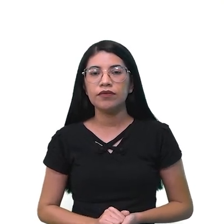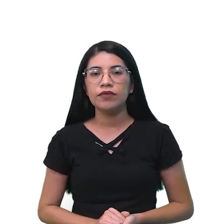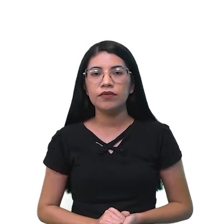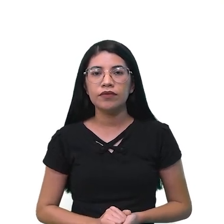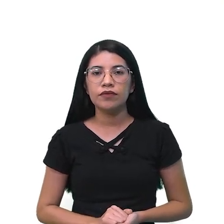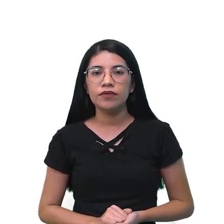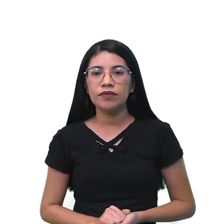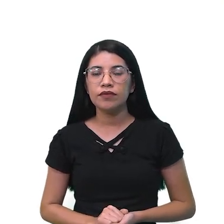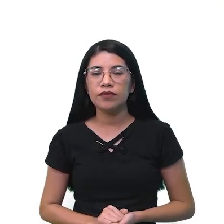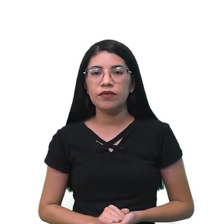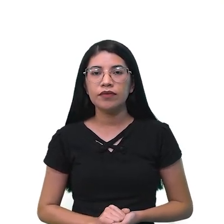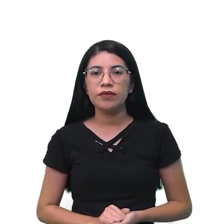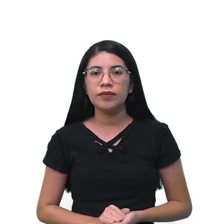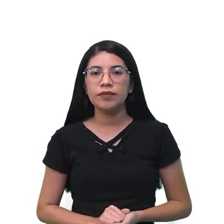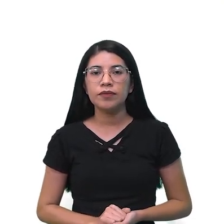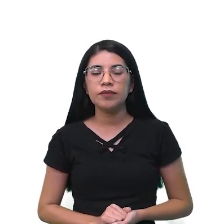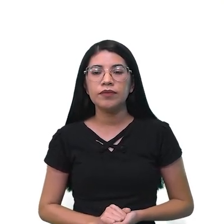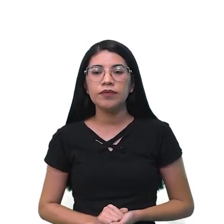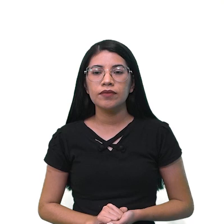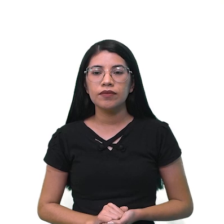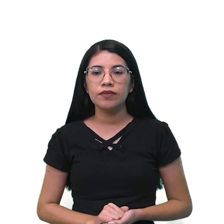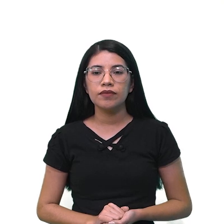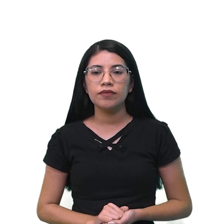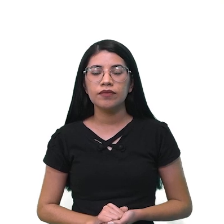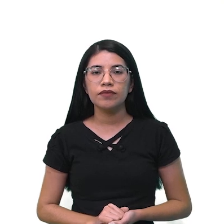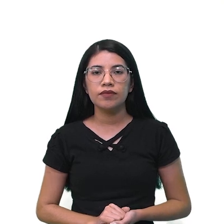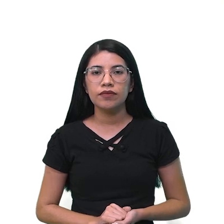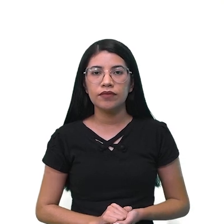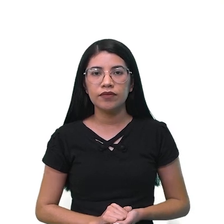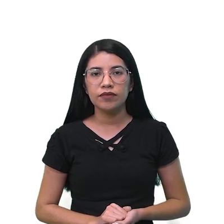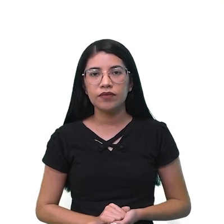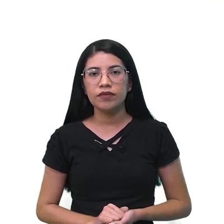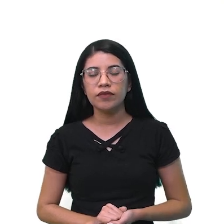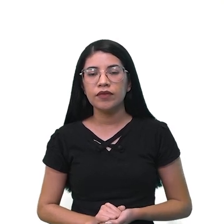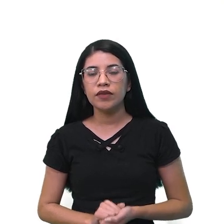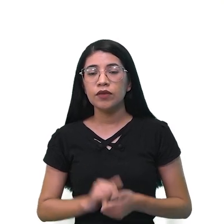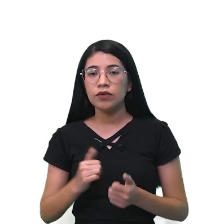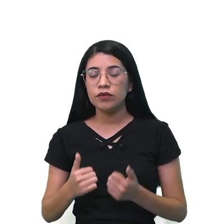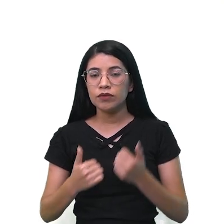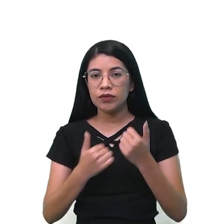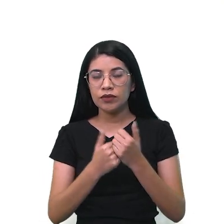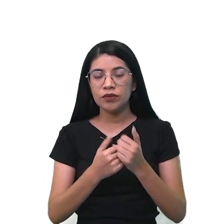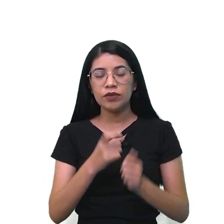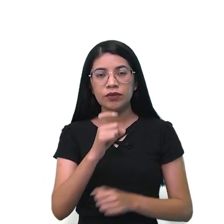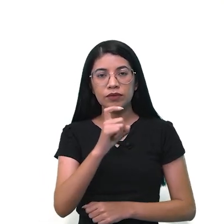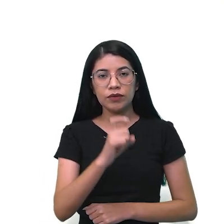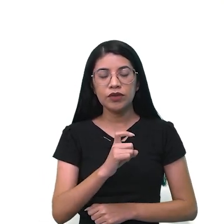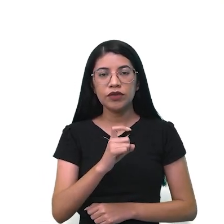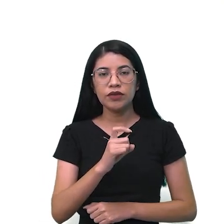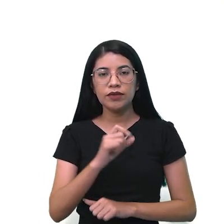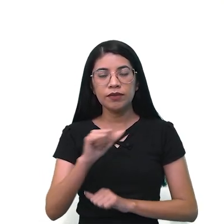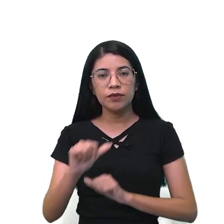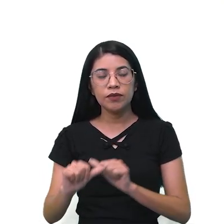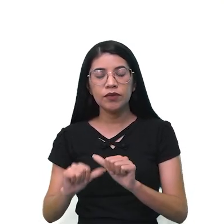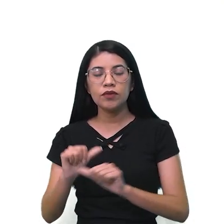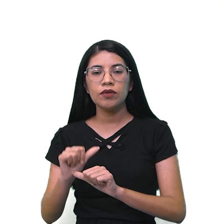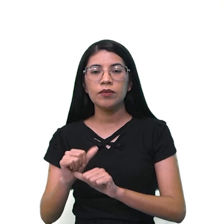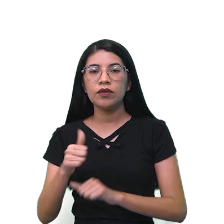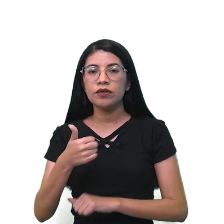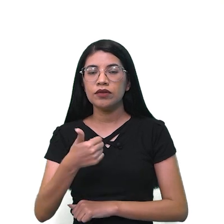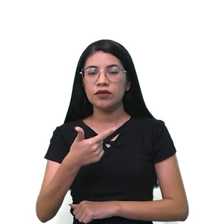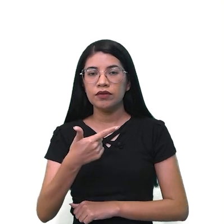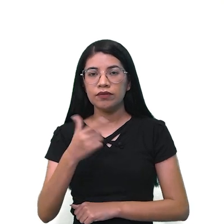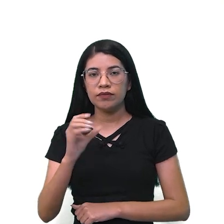Certo? Viram só? Saiu a incógnita x, entrou o valor dela,